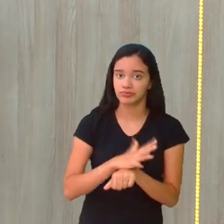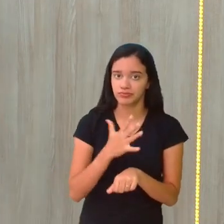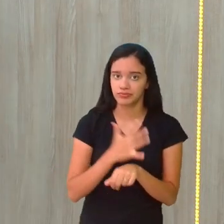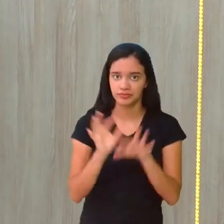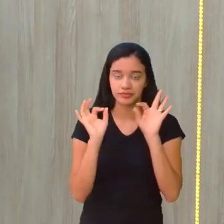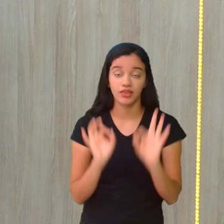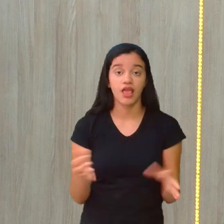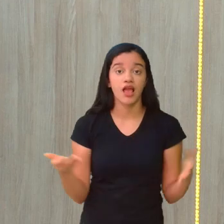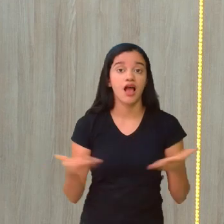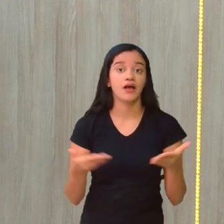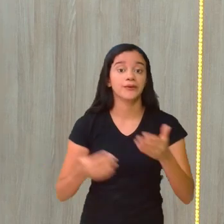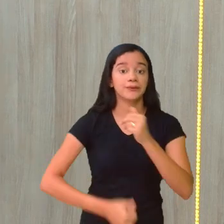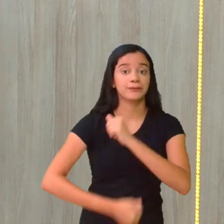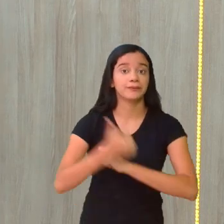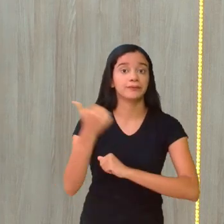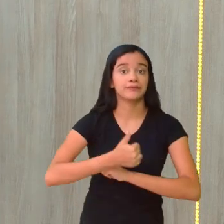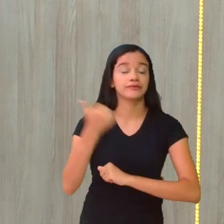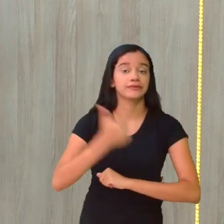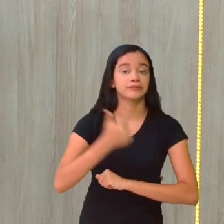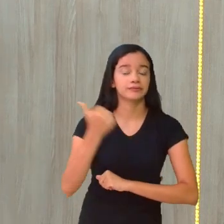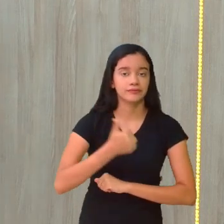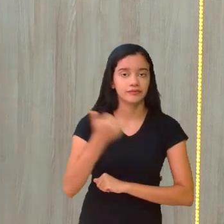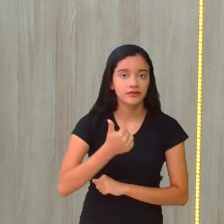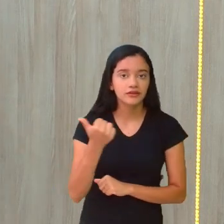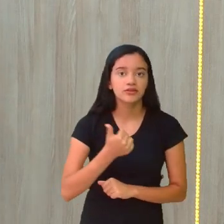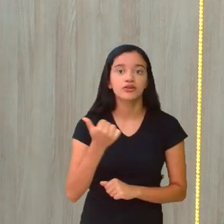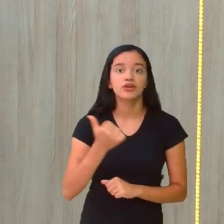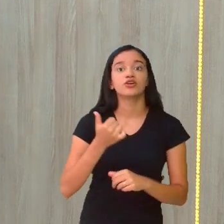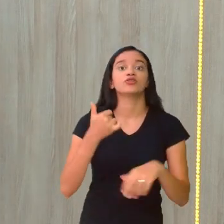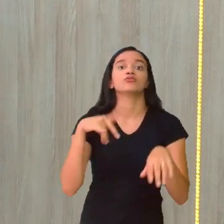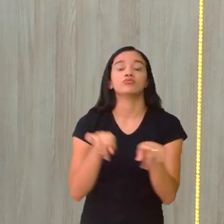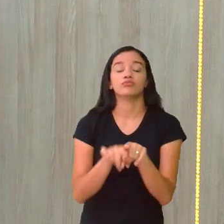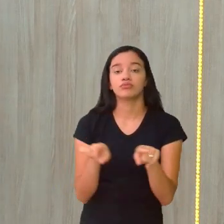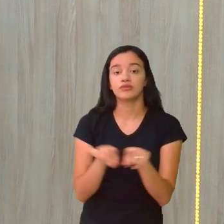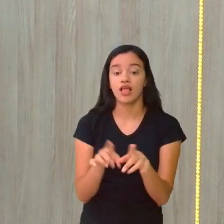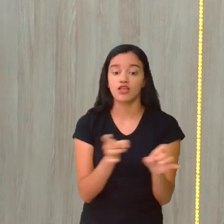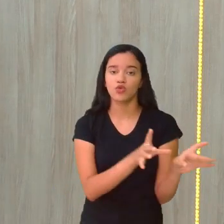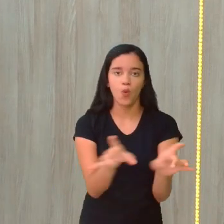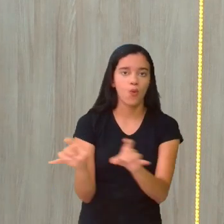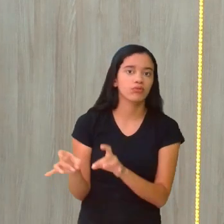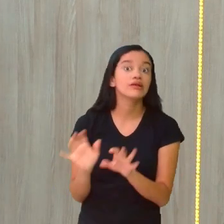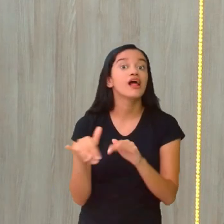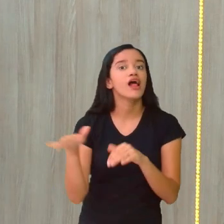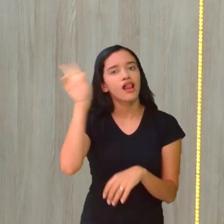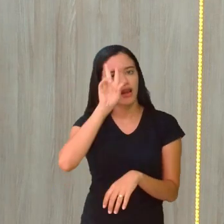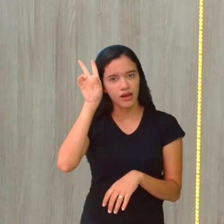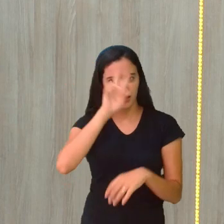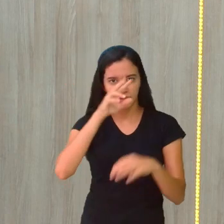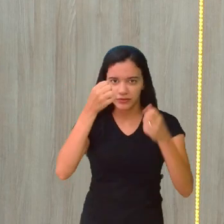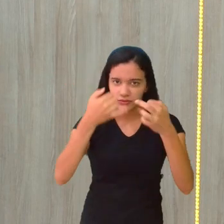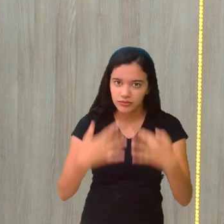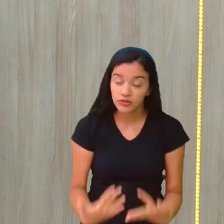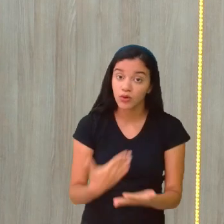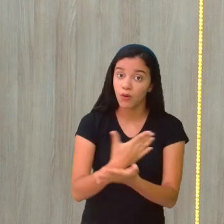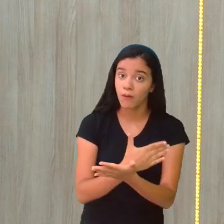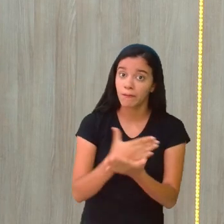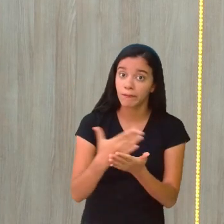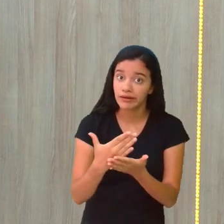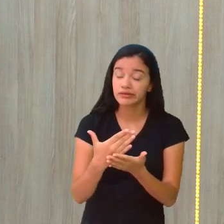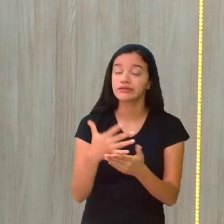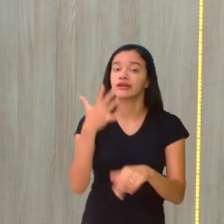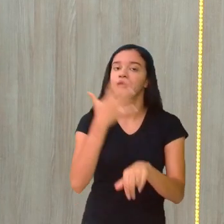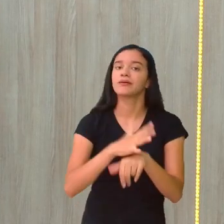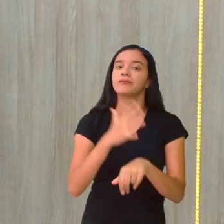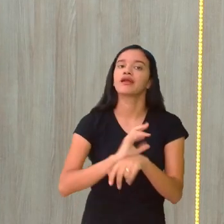E aí, ó, o primeiro skate fabricado e comercializado, lembra que eu falei, começa a prática, depois ela